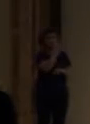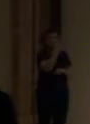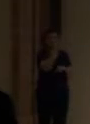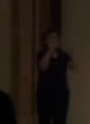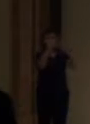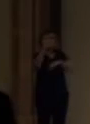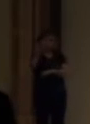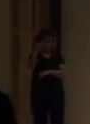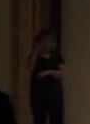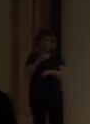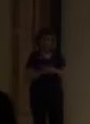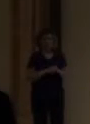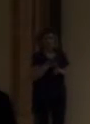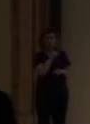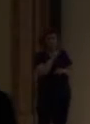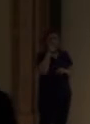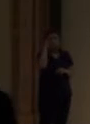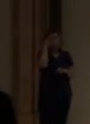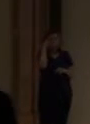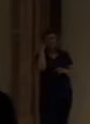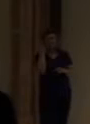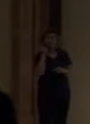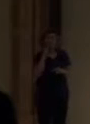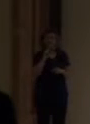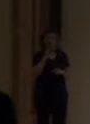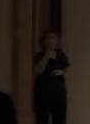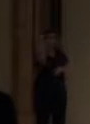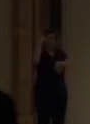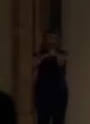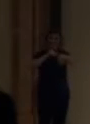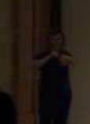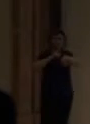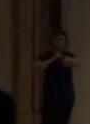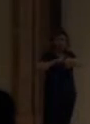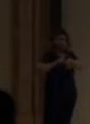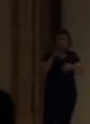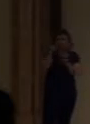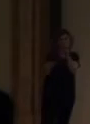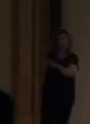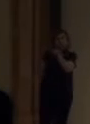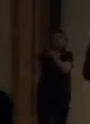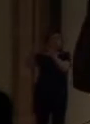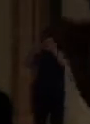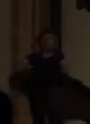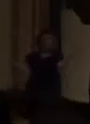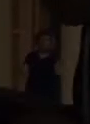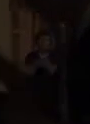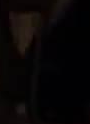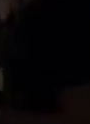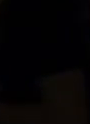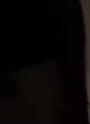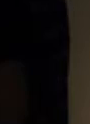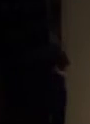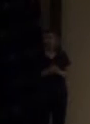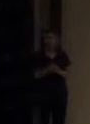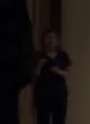Podemos dizer que é quase o primeiro mapa da globalização. A cartografia, como sabem, é uma espécie de pintura do